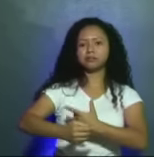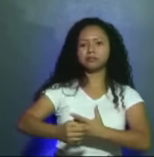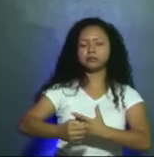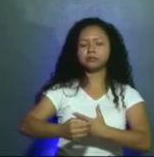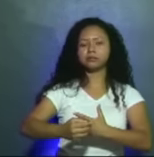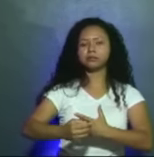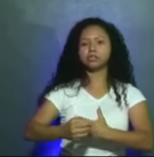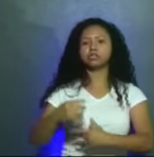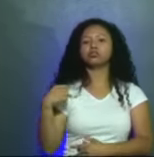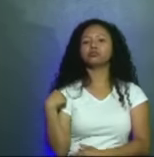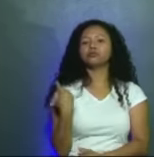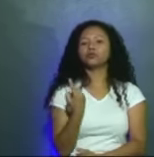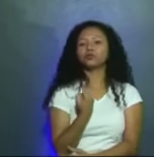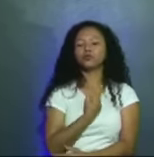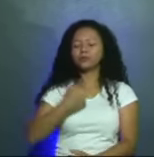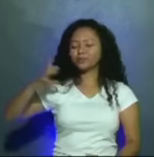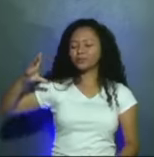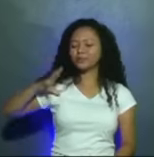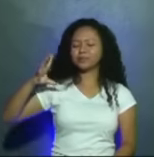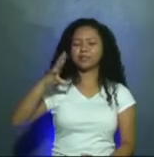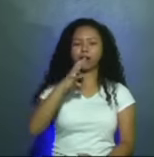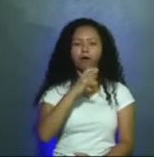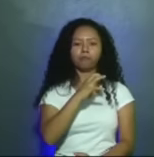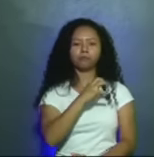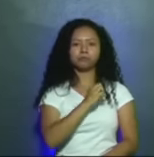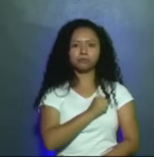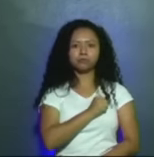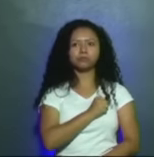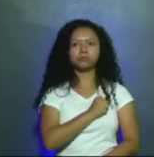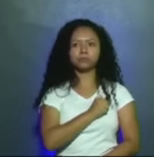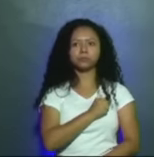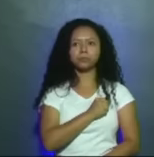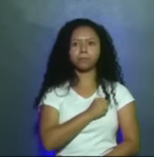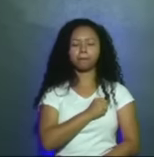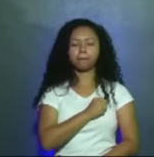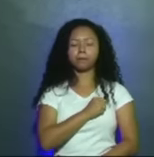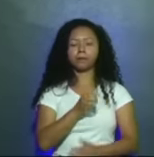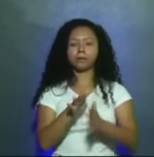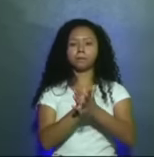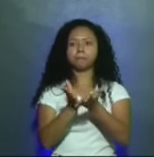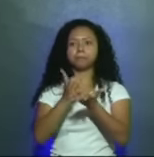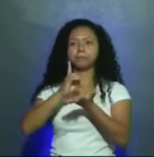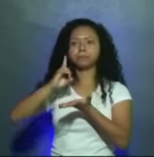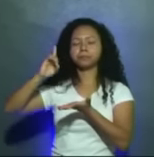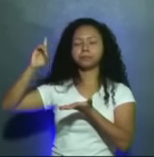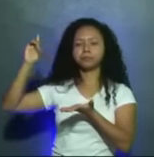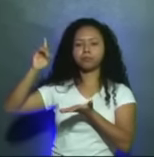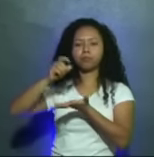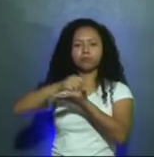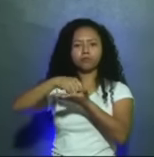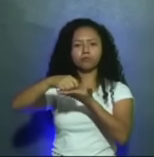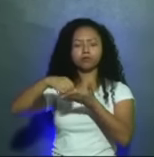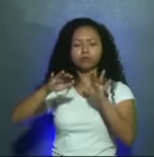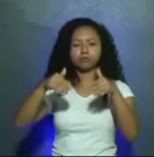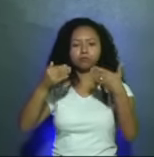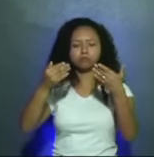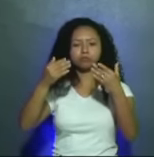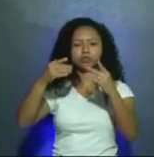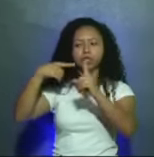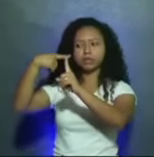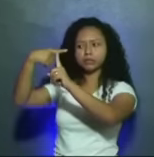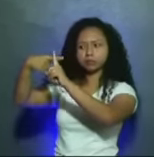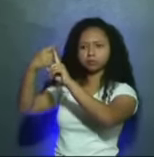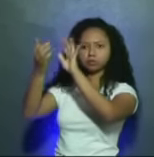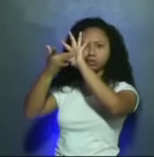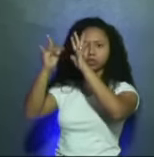dele, seremos salvos da ira de Deus. A Bíblia diz que quando Jesus morreu na cruz, não só o